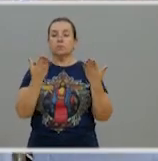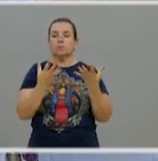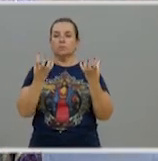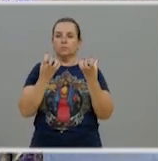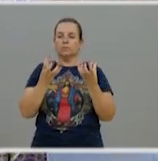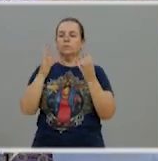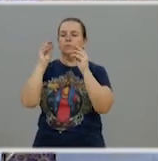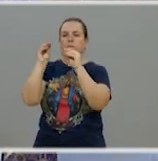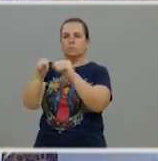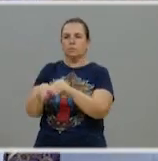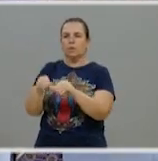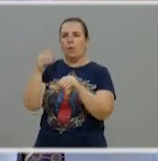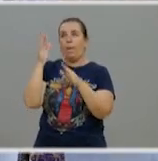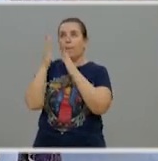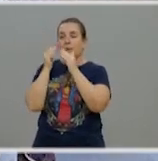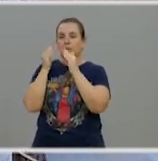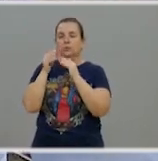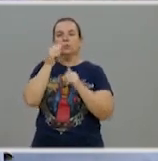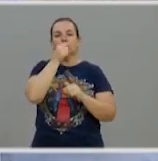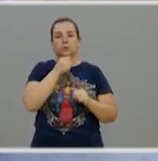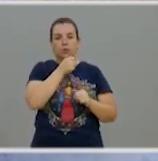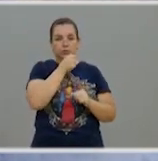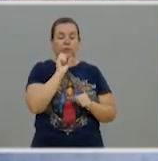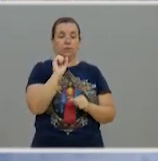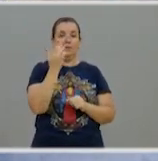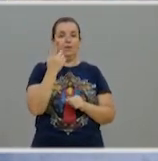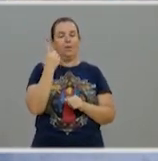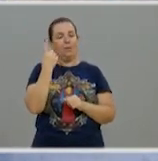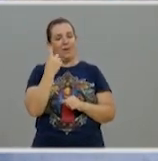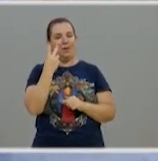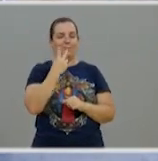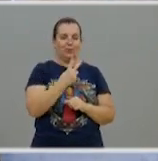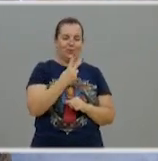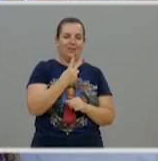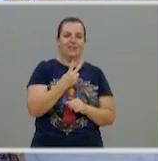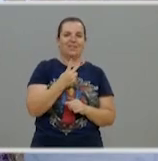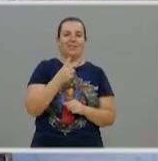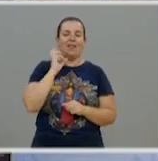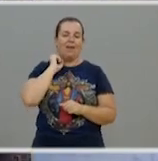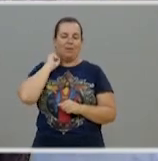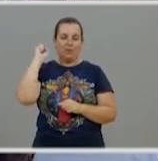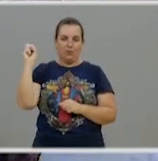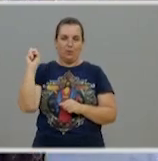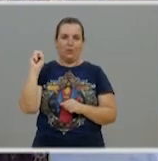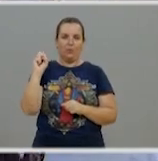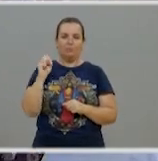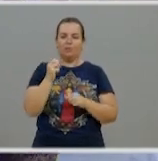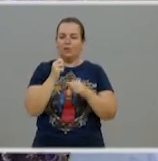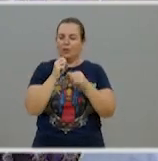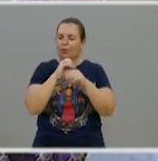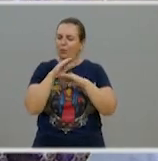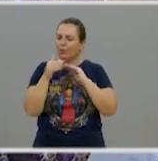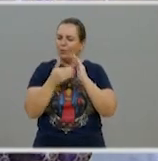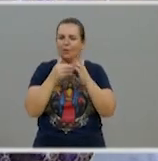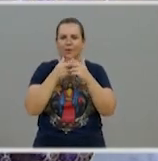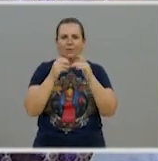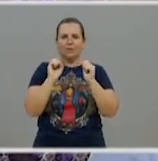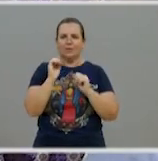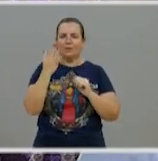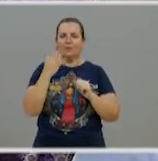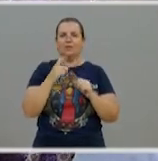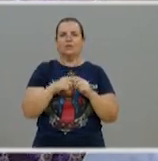como intenção o retiro que vai acontecer dia 1 e dia 2, que os frutos sejam